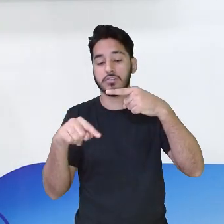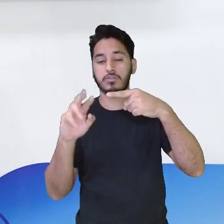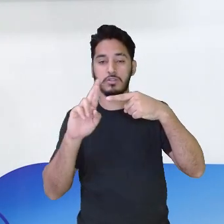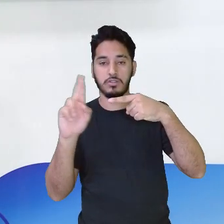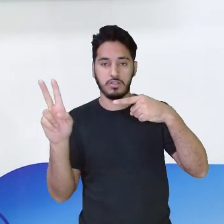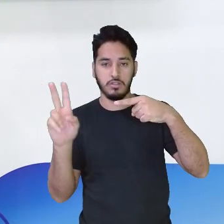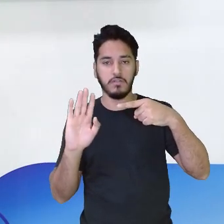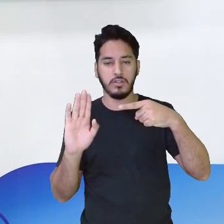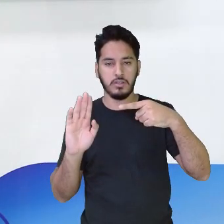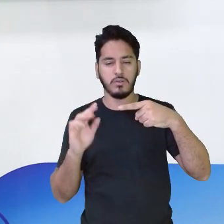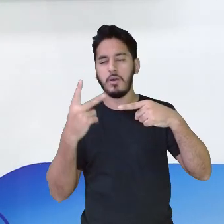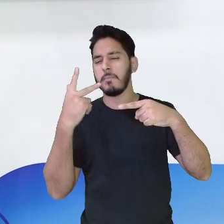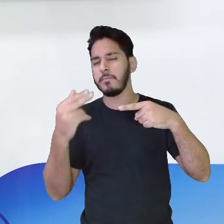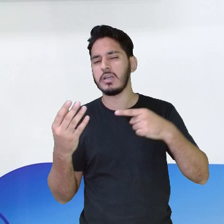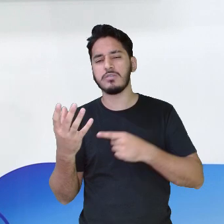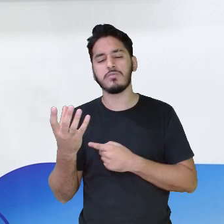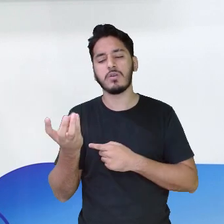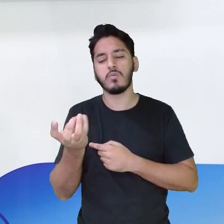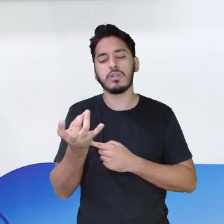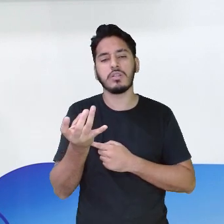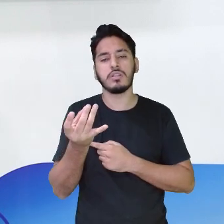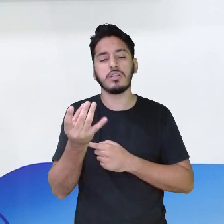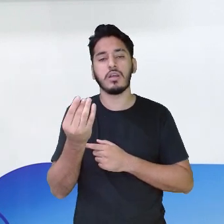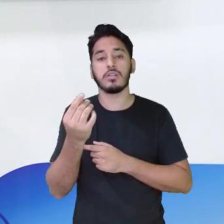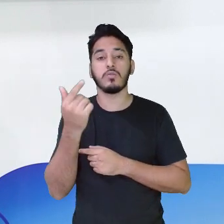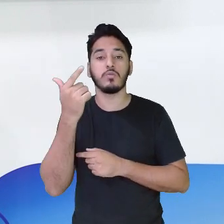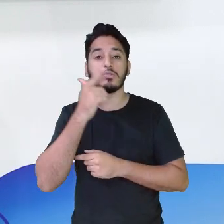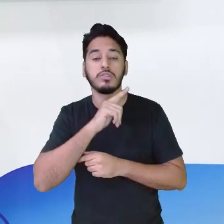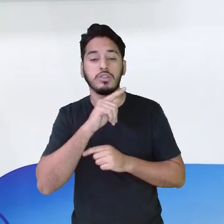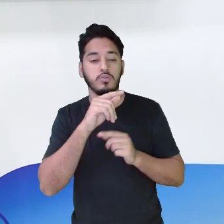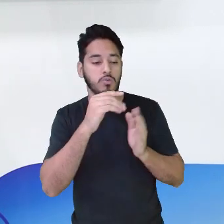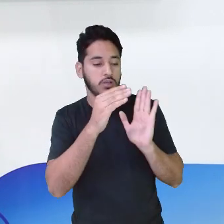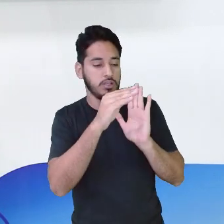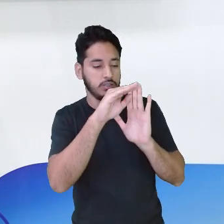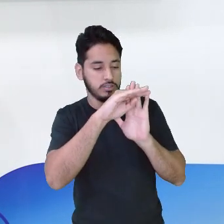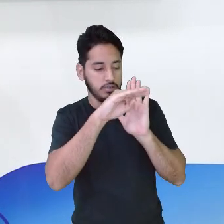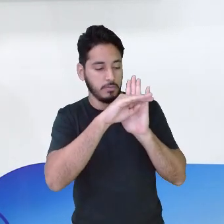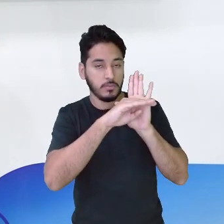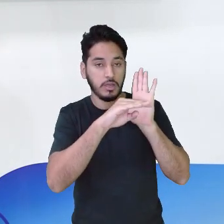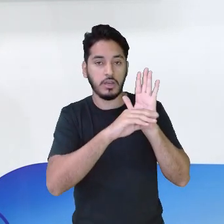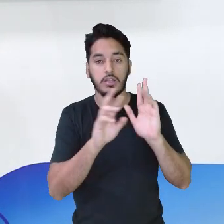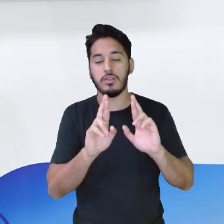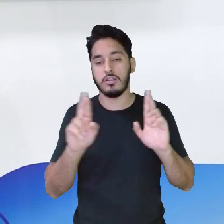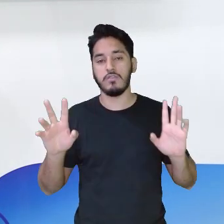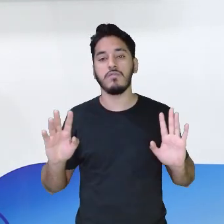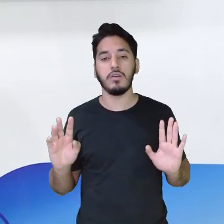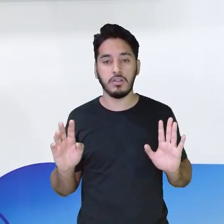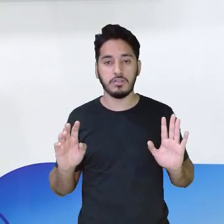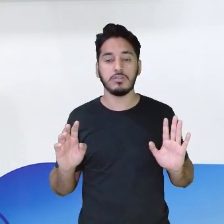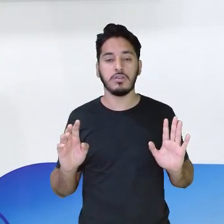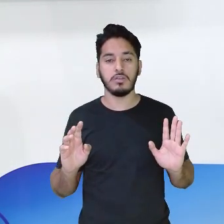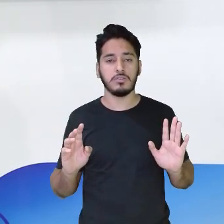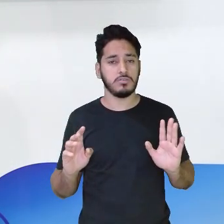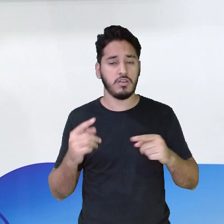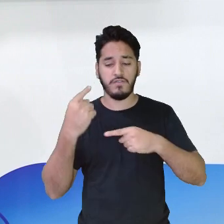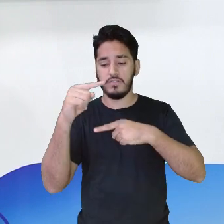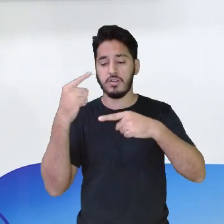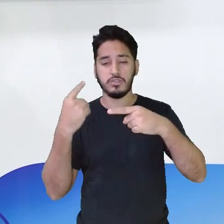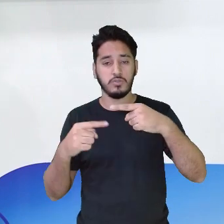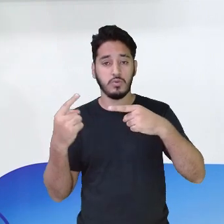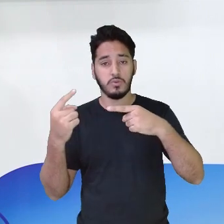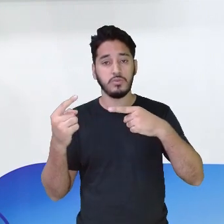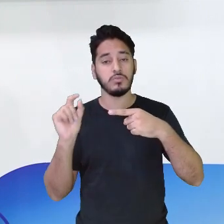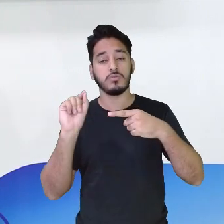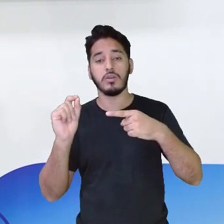diferentes. Com a mesma quantidade, eu dividi de formas diferenciadas. Frações